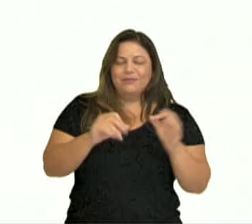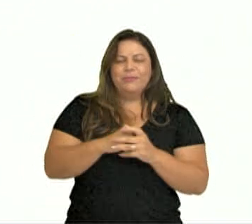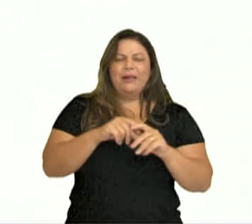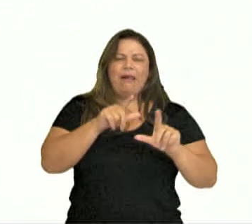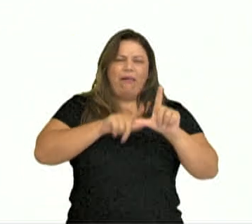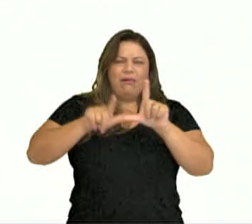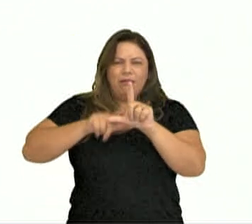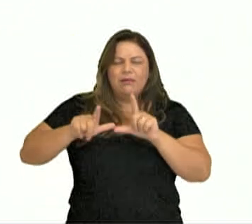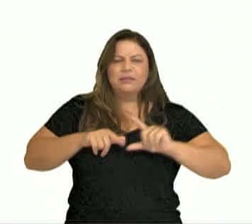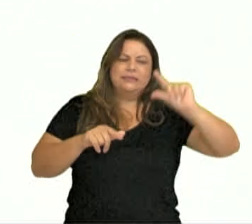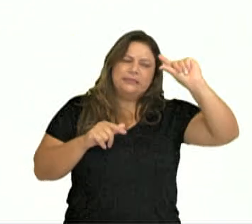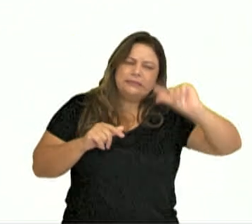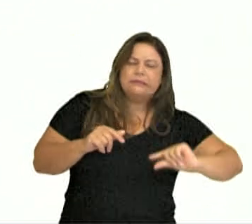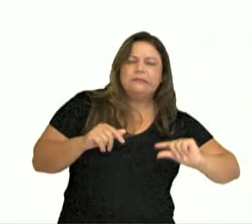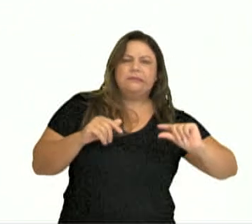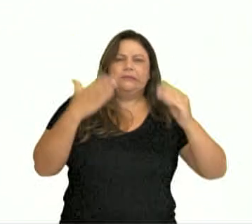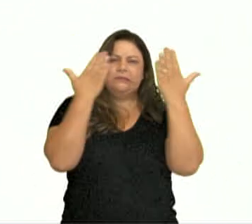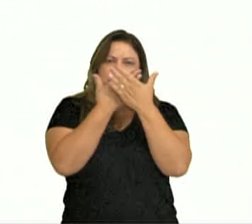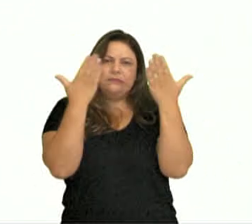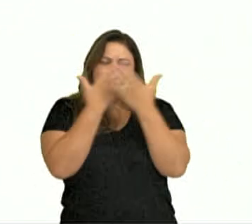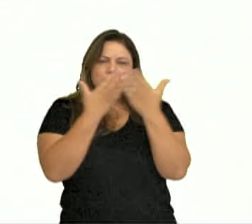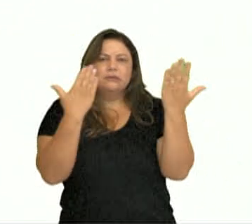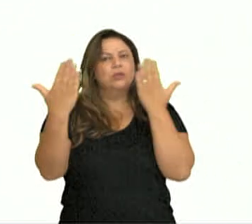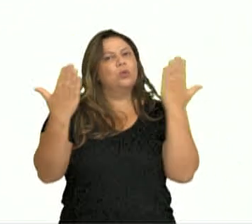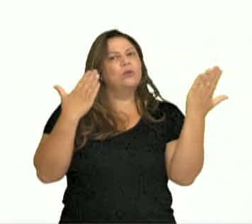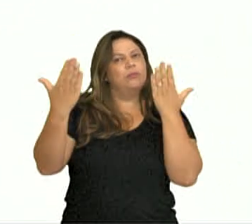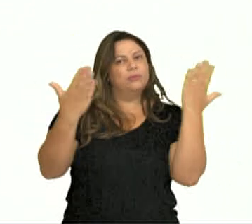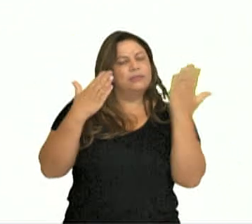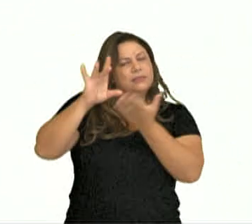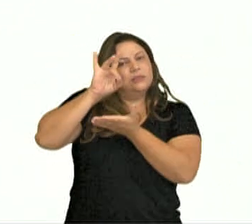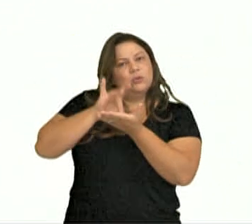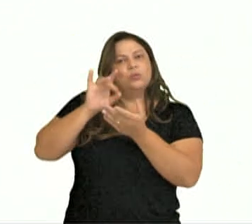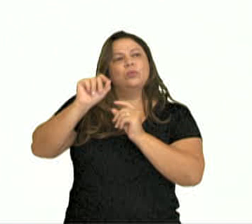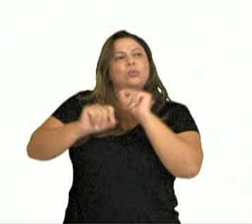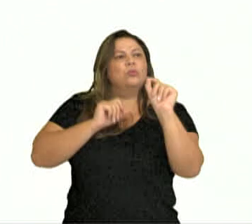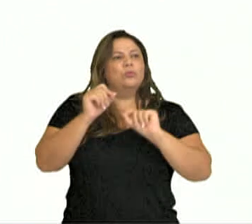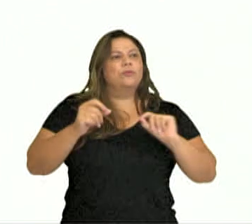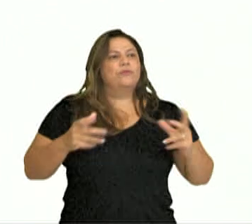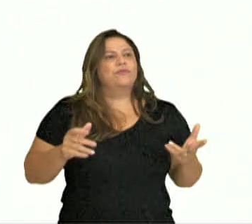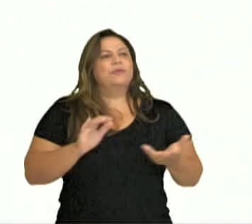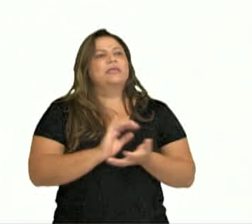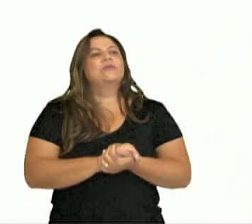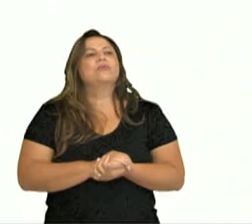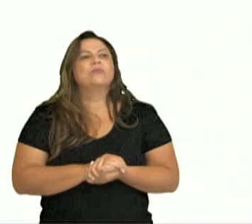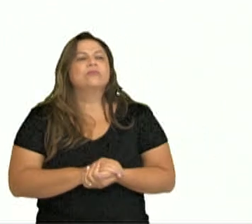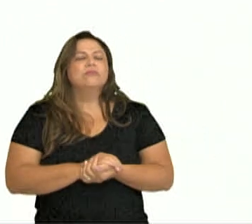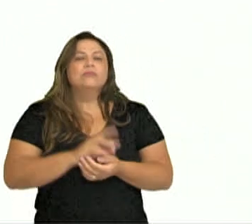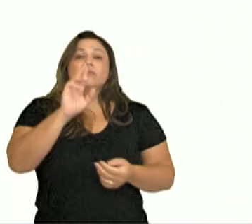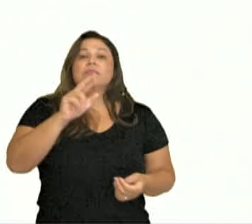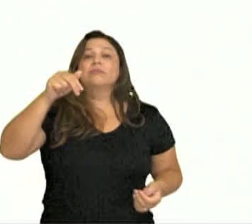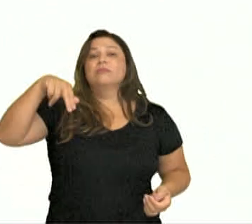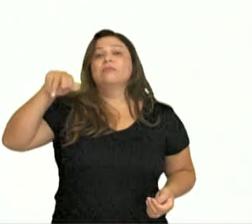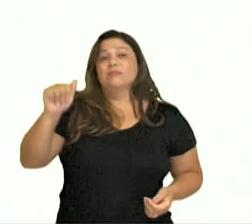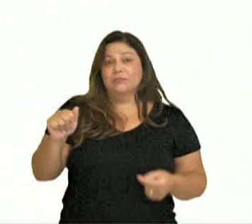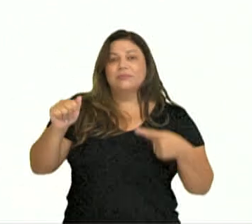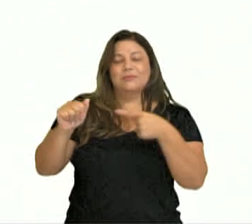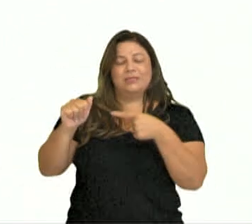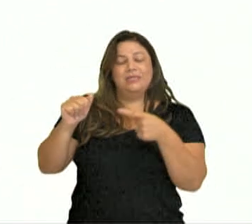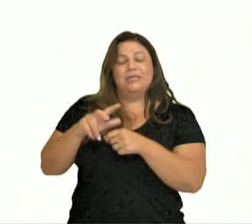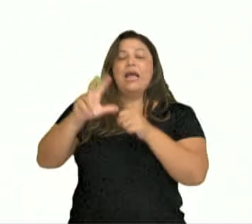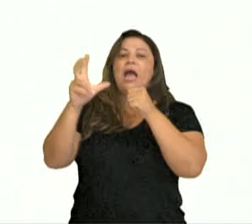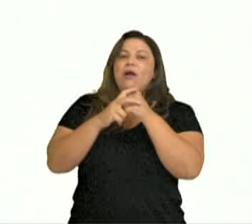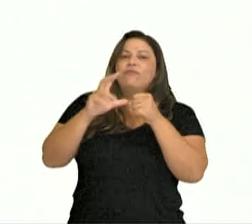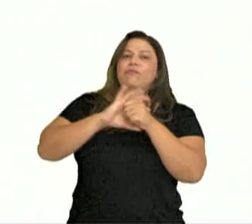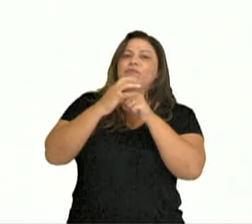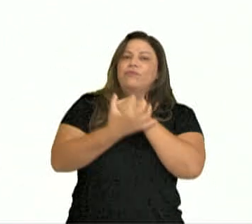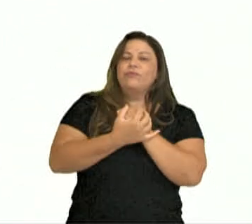vezes não dá para enxergar direito, tá mostrando ali a comparação que foi feito do caso do RNA do vírus humano, do